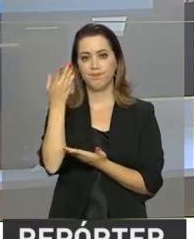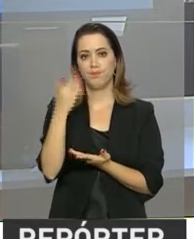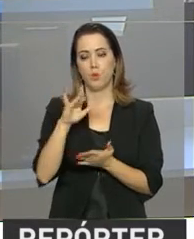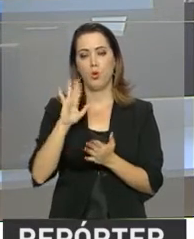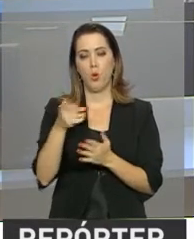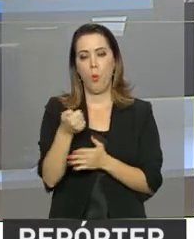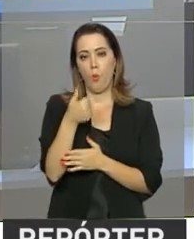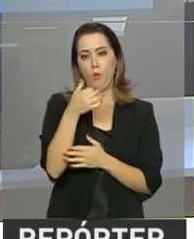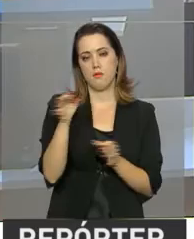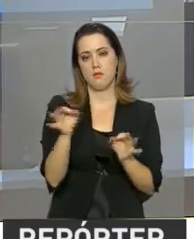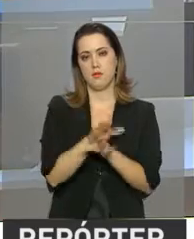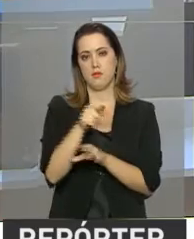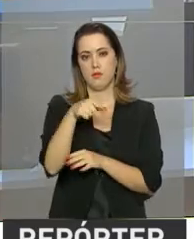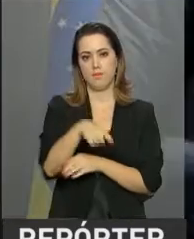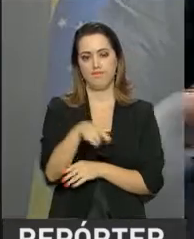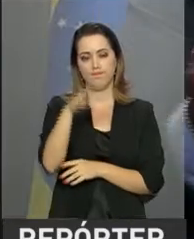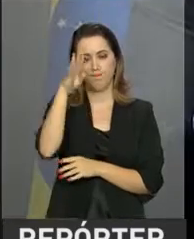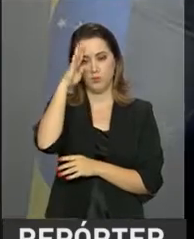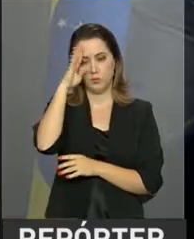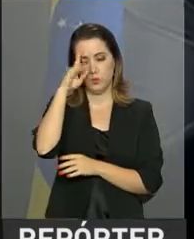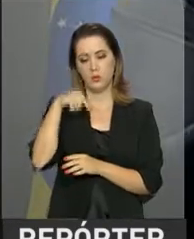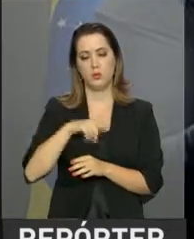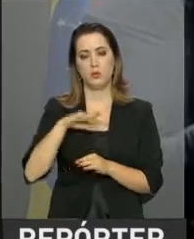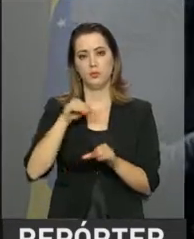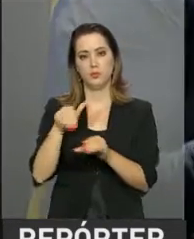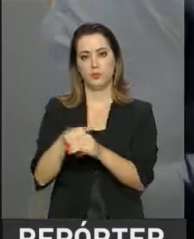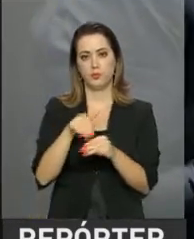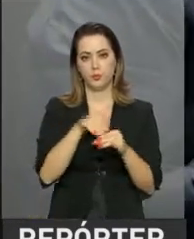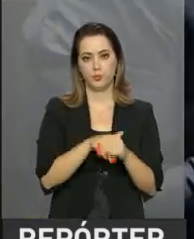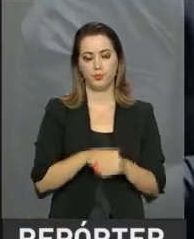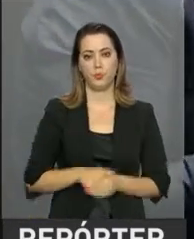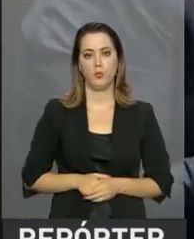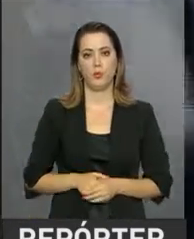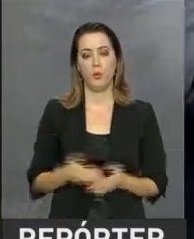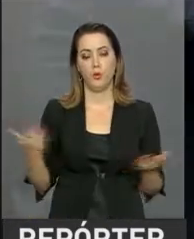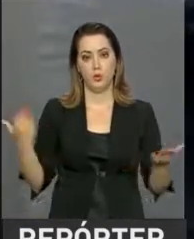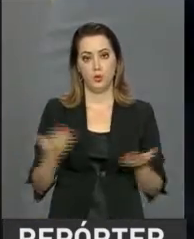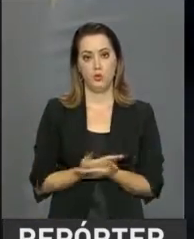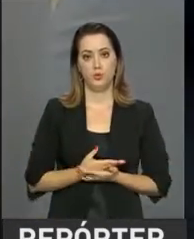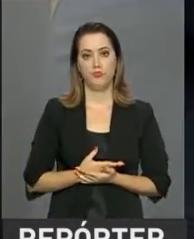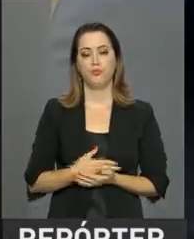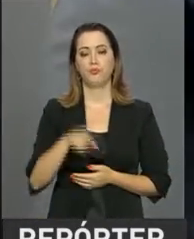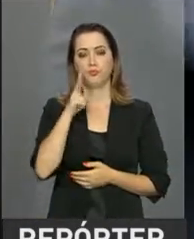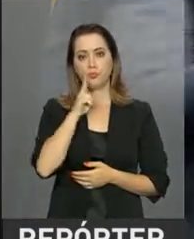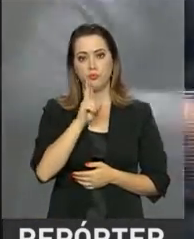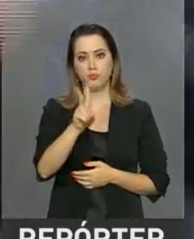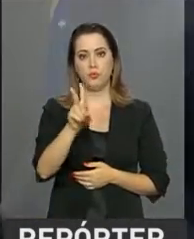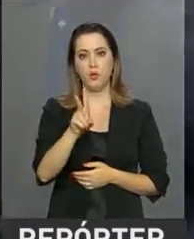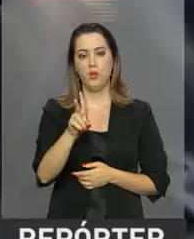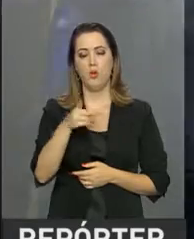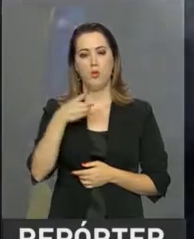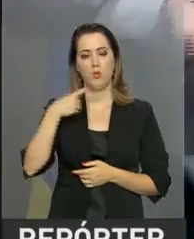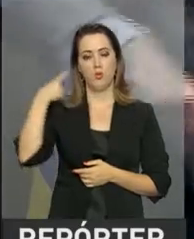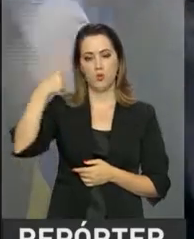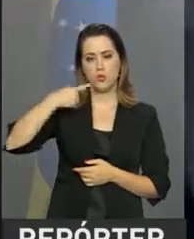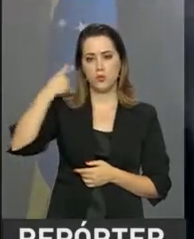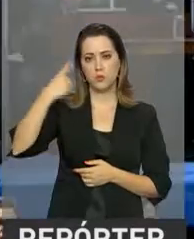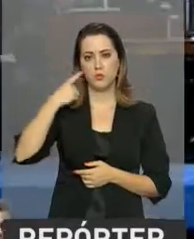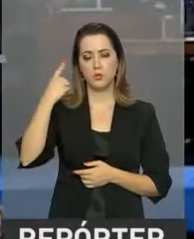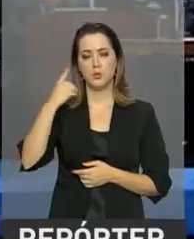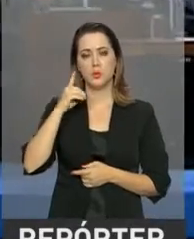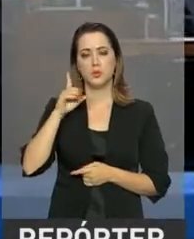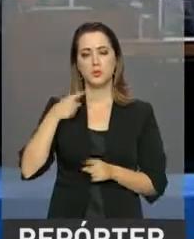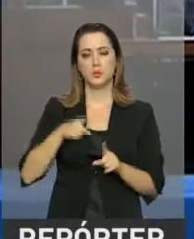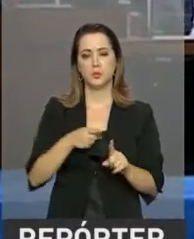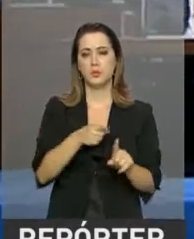senadores votem nesta quarta-feira. Nesta terça-feira, foram ouvidos os advogados de acusação e defesa. Depois